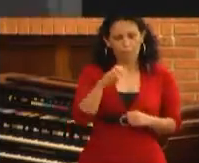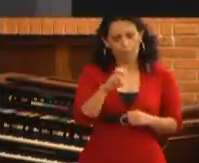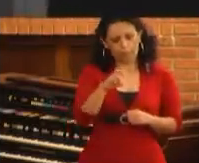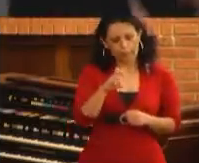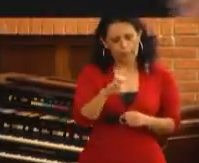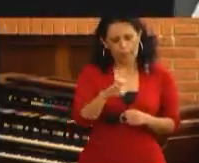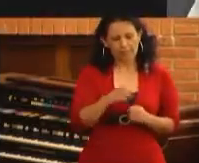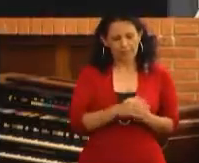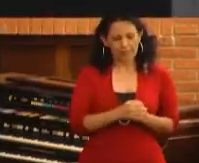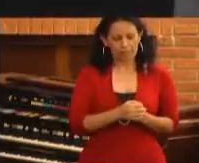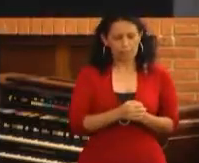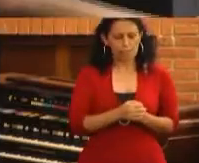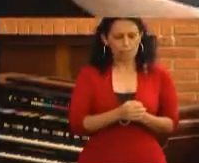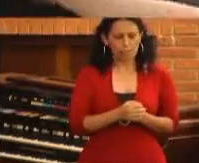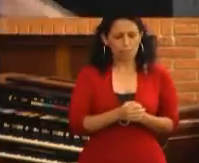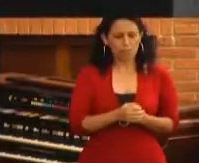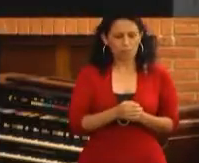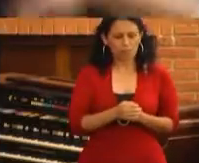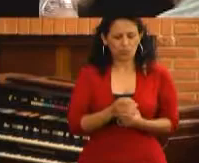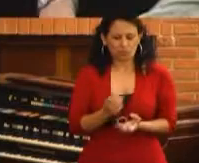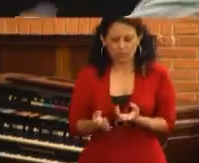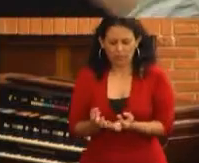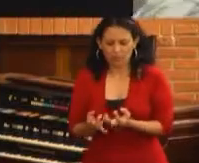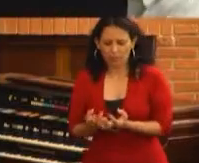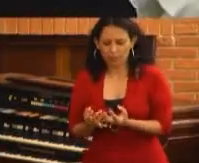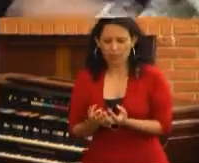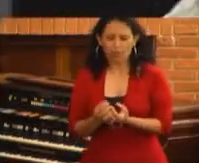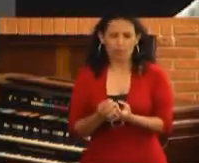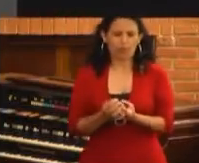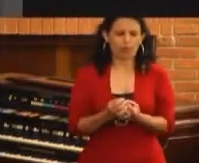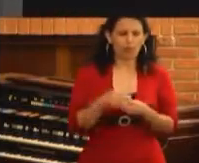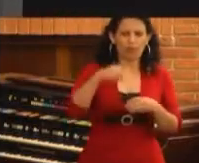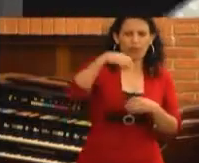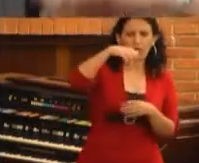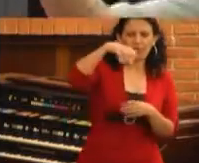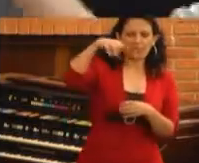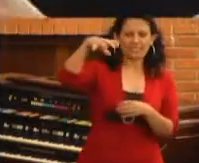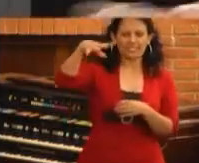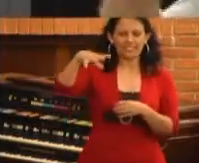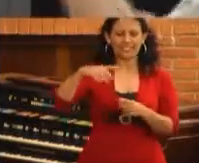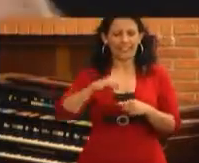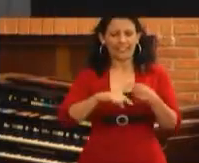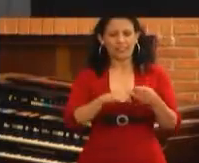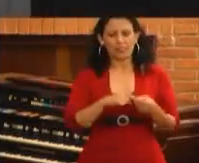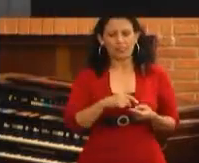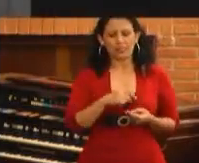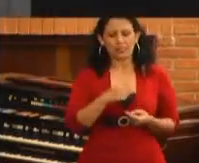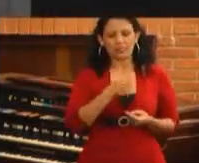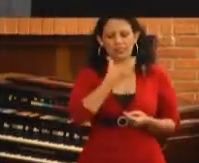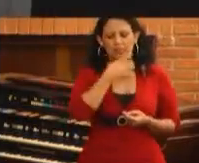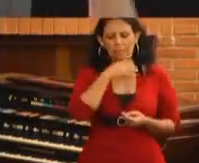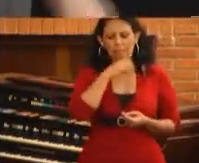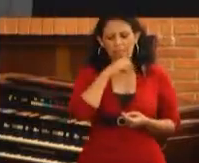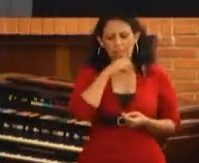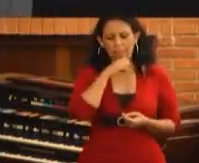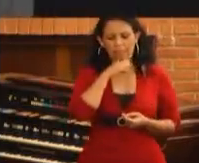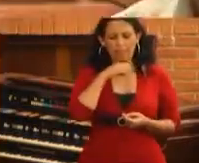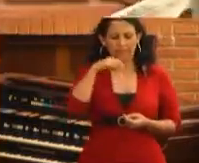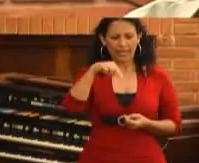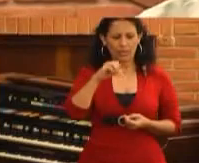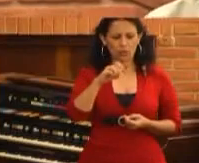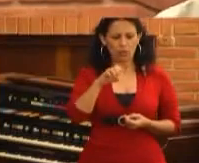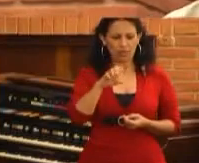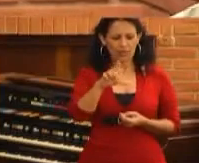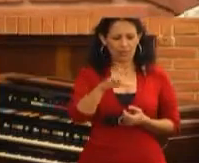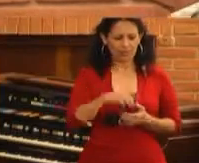luzinha daqui, um foguinho dacolá, um negocinho, Papai Noel, São Nicolau. Aí ficou essa festinha besta, idiota.